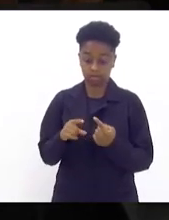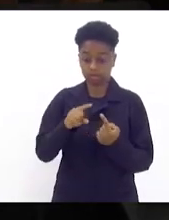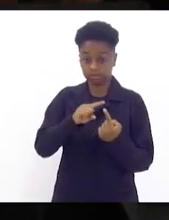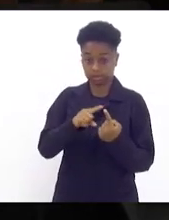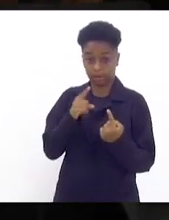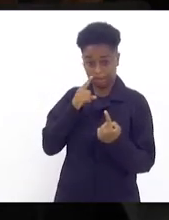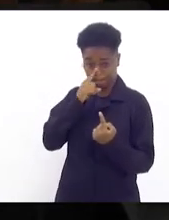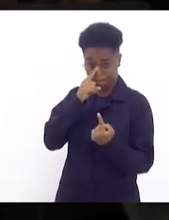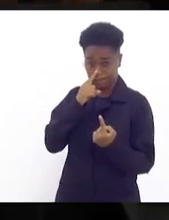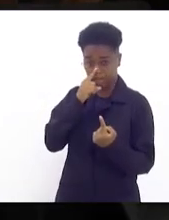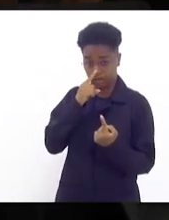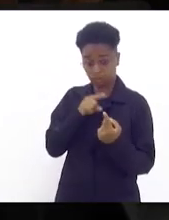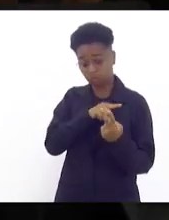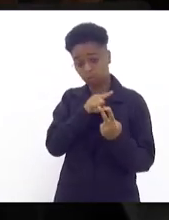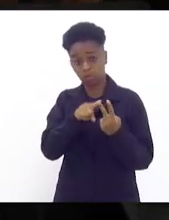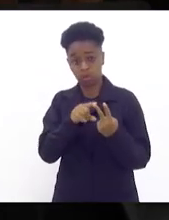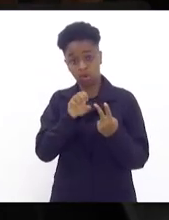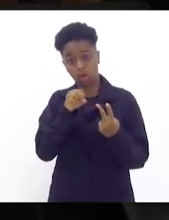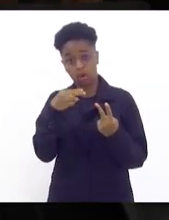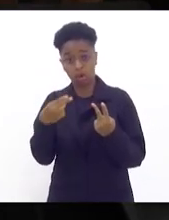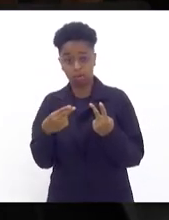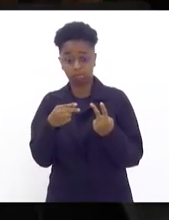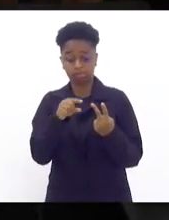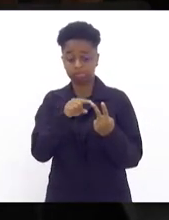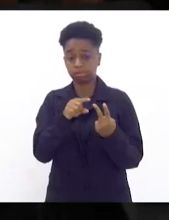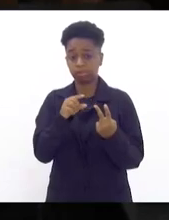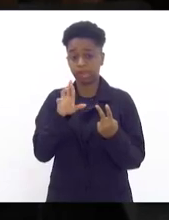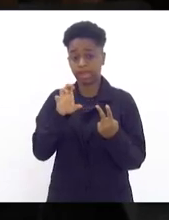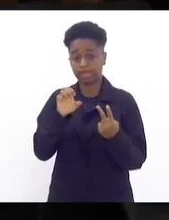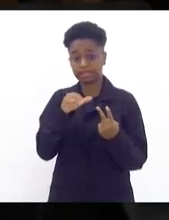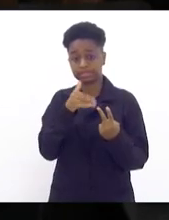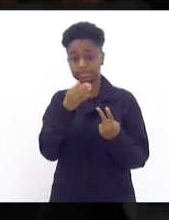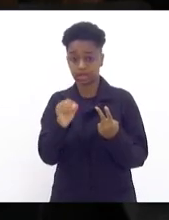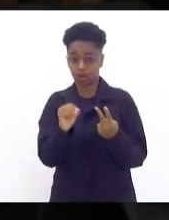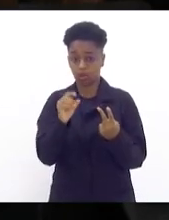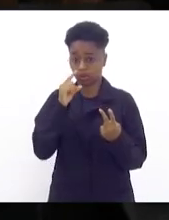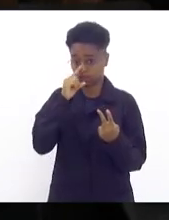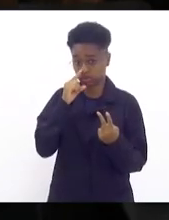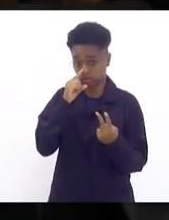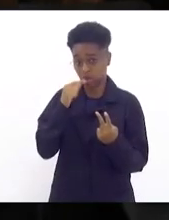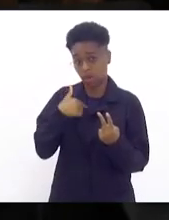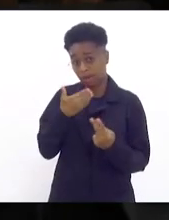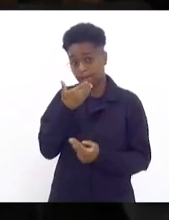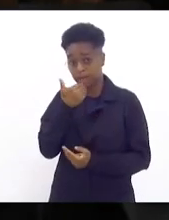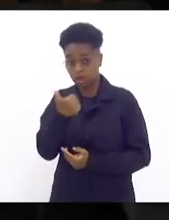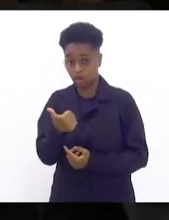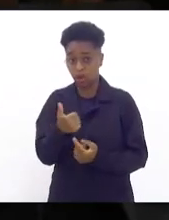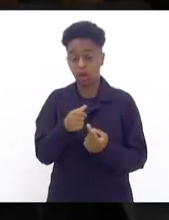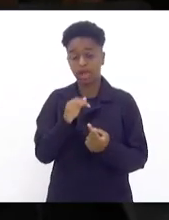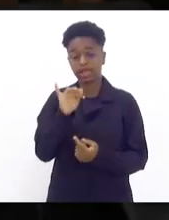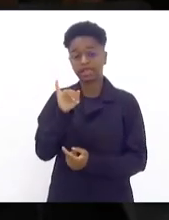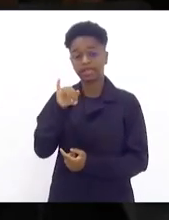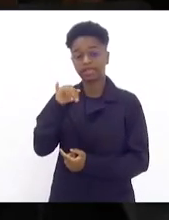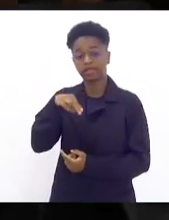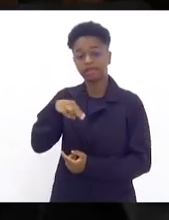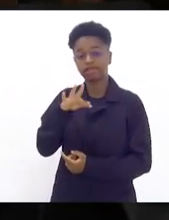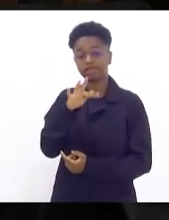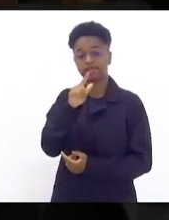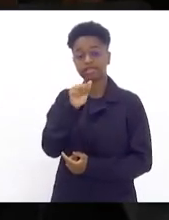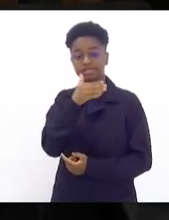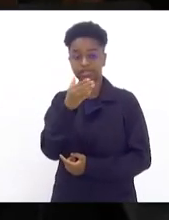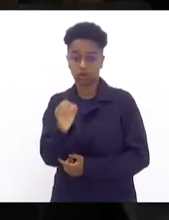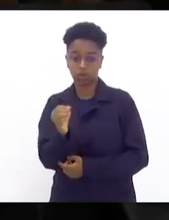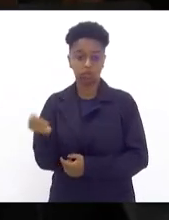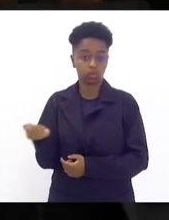risco, e recessão, risco, melhor é a inflação do que a recessão. Então, este é o